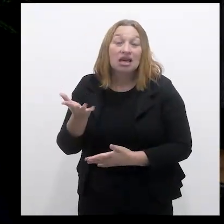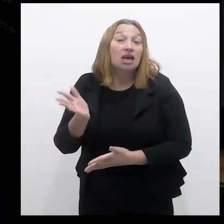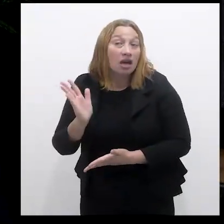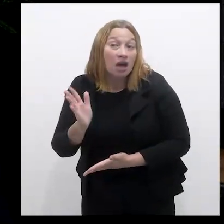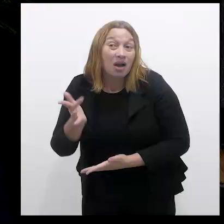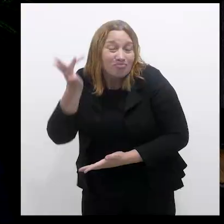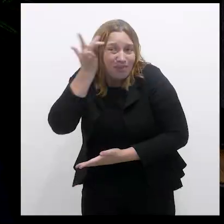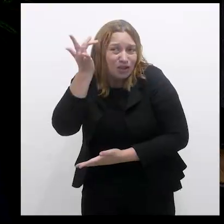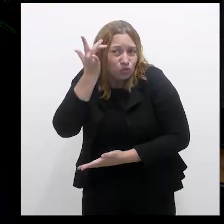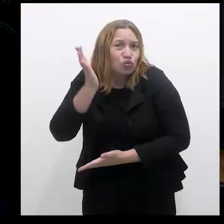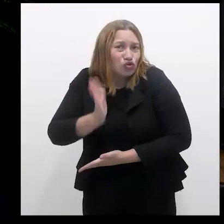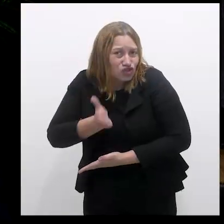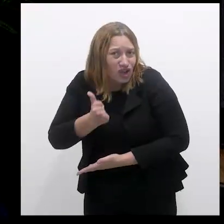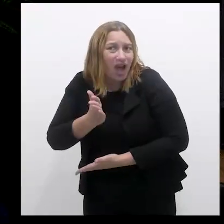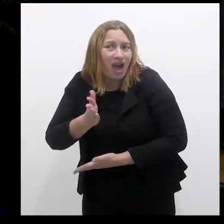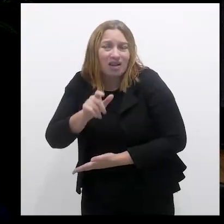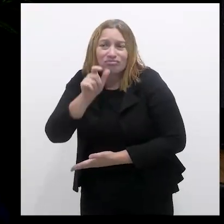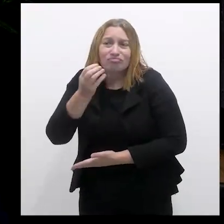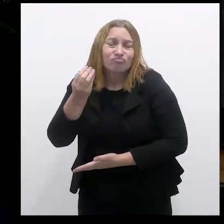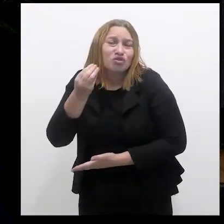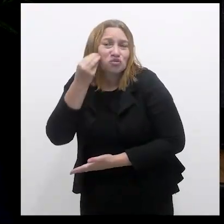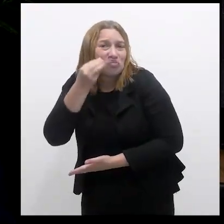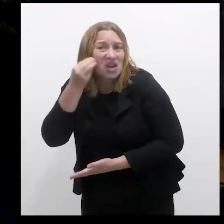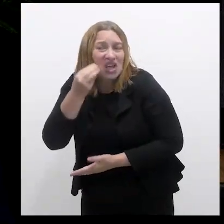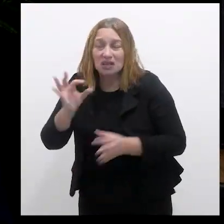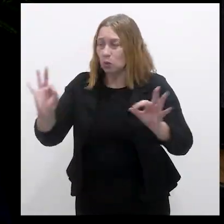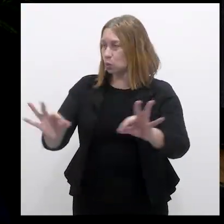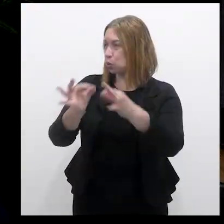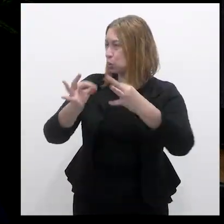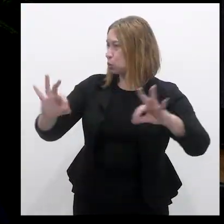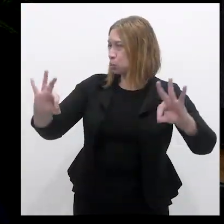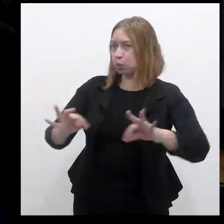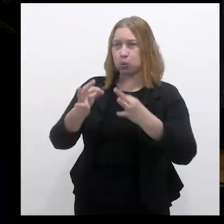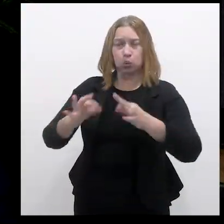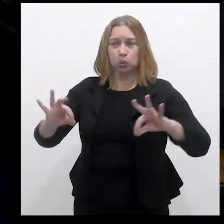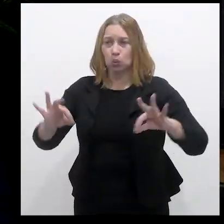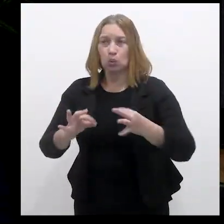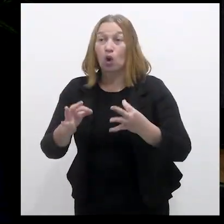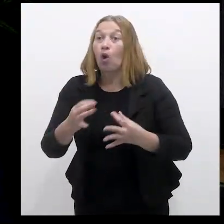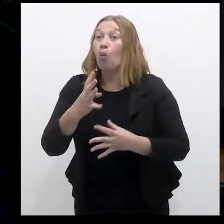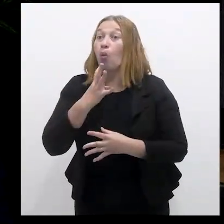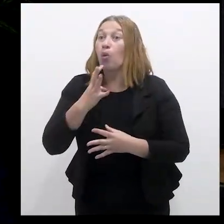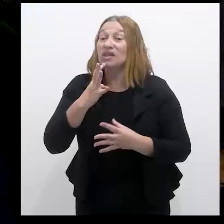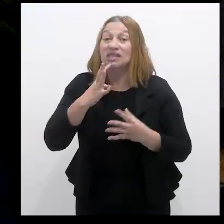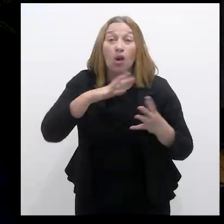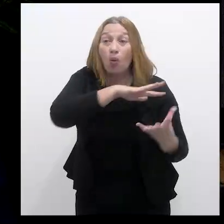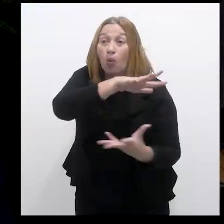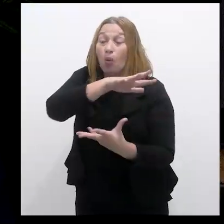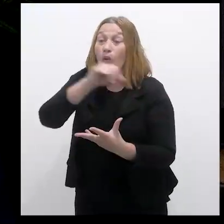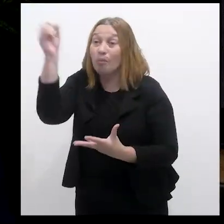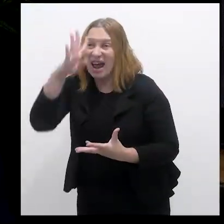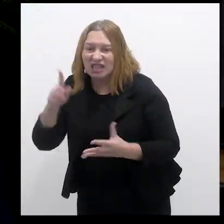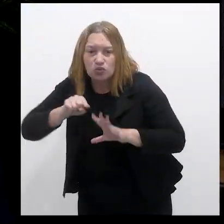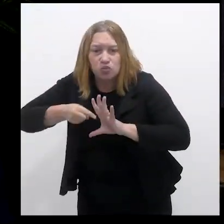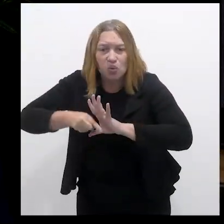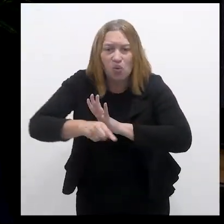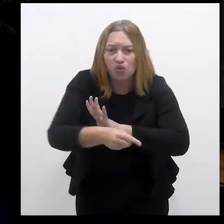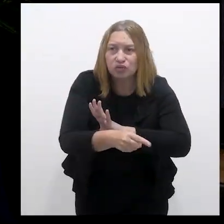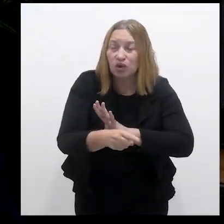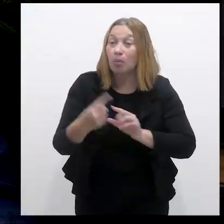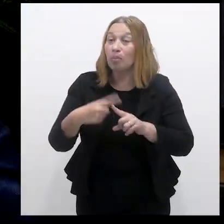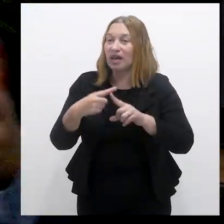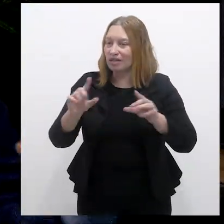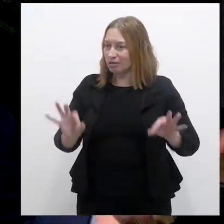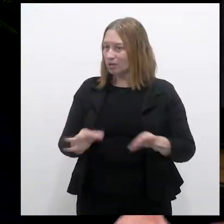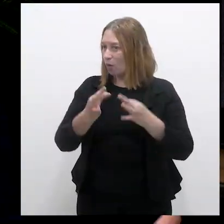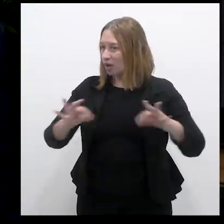experiência, pessoas já maduras que não tiveram a experiência dos concertos sinfônicos, né? Conhecer o Brasil a fundo, porque nossa